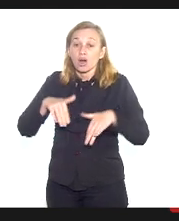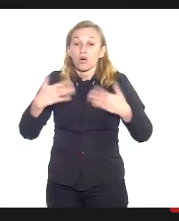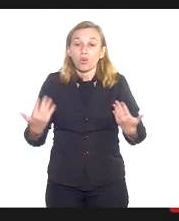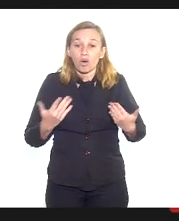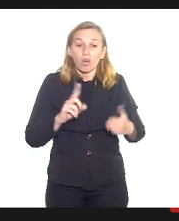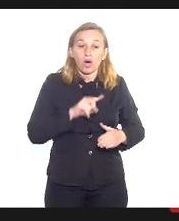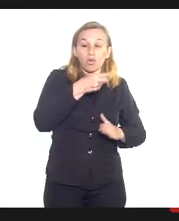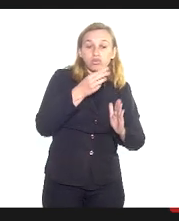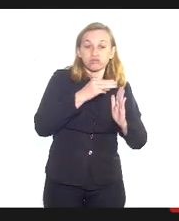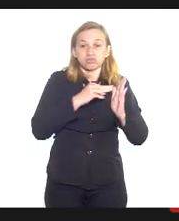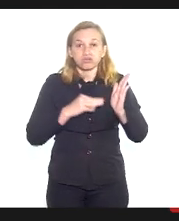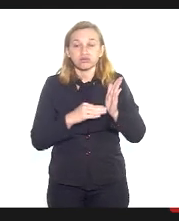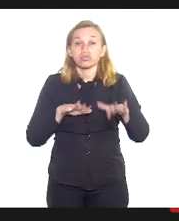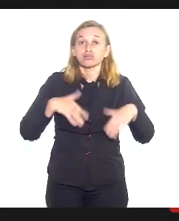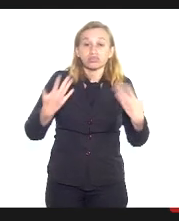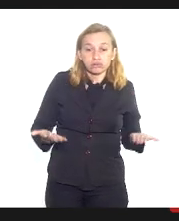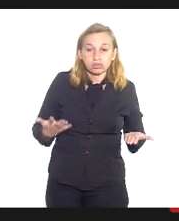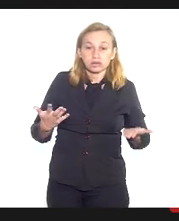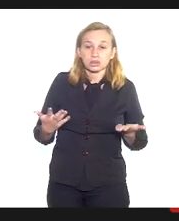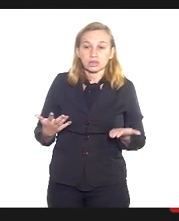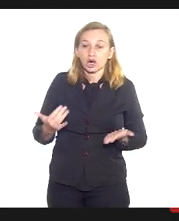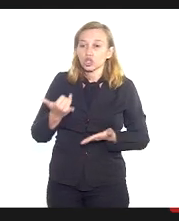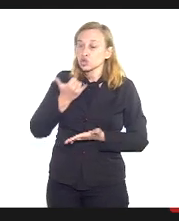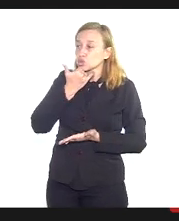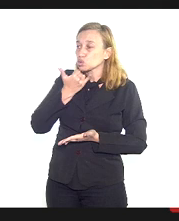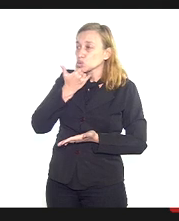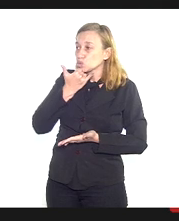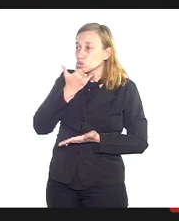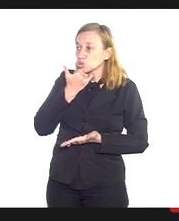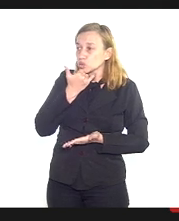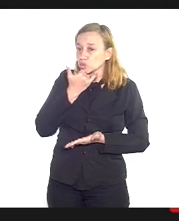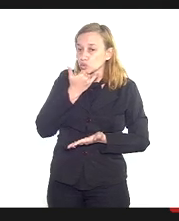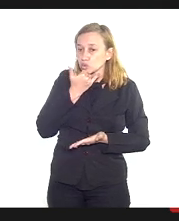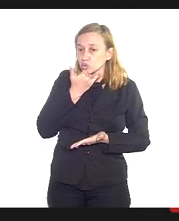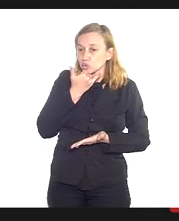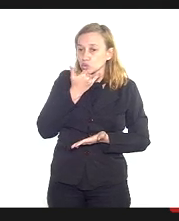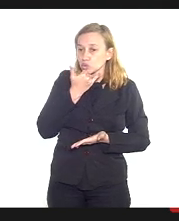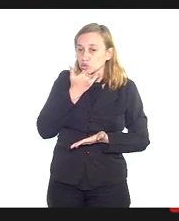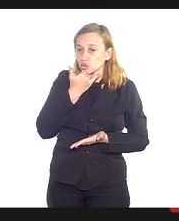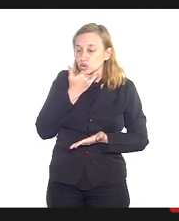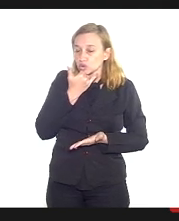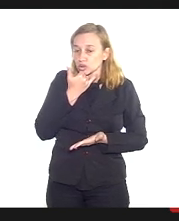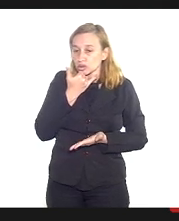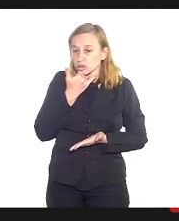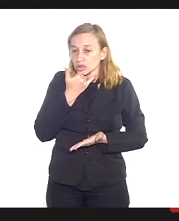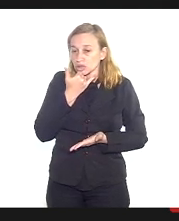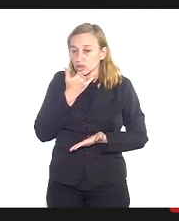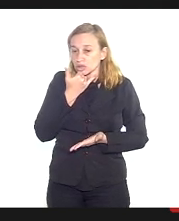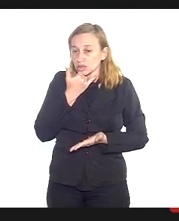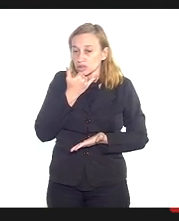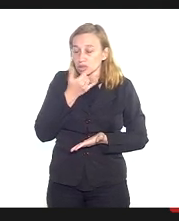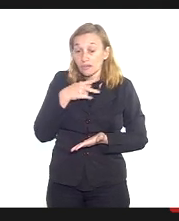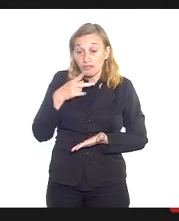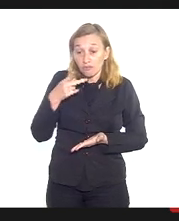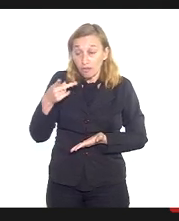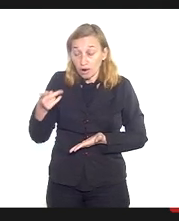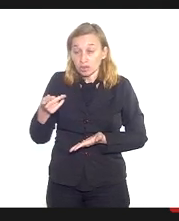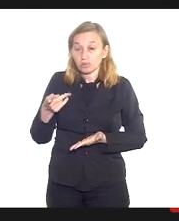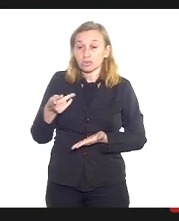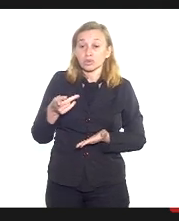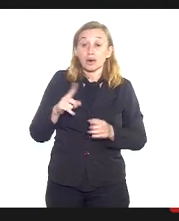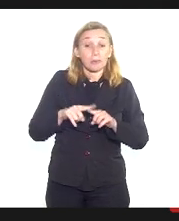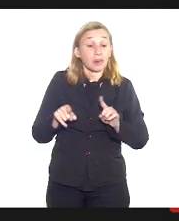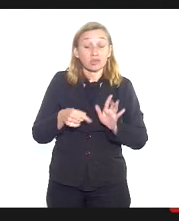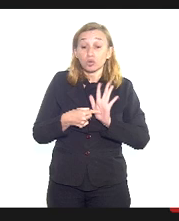outra metodologia. Então, desculpa estar sendo assim prolixo, de repente, mas estou mostrando